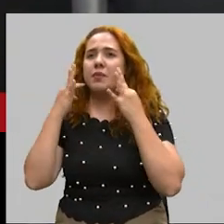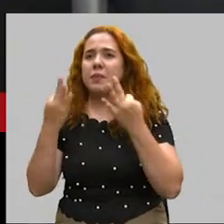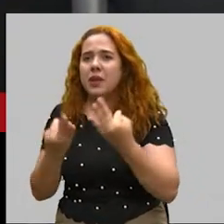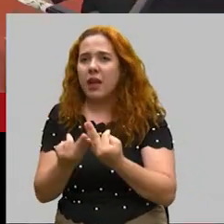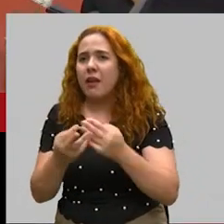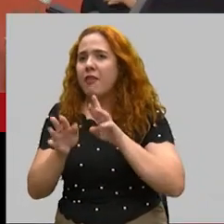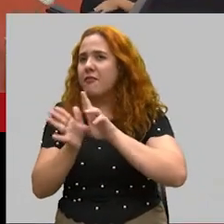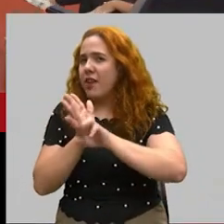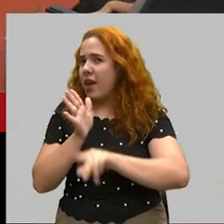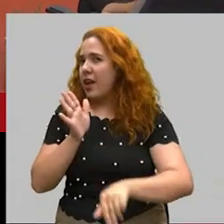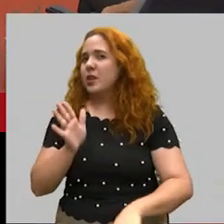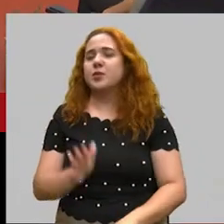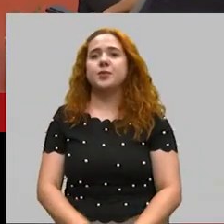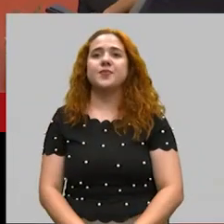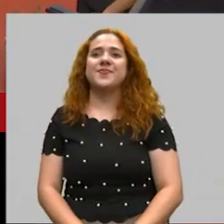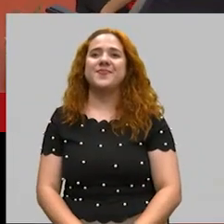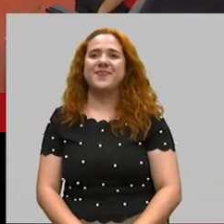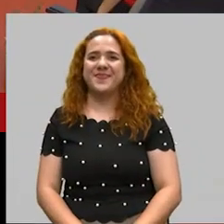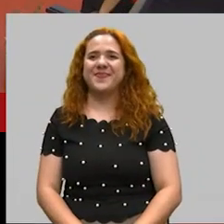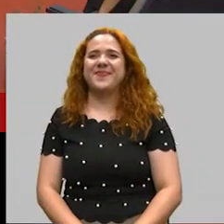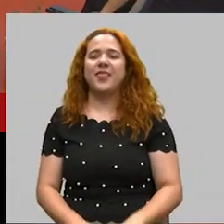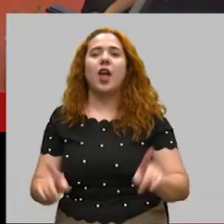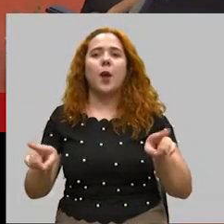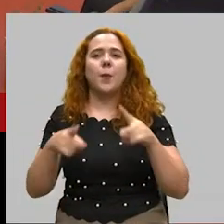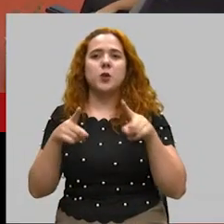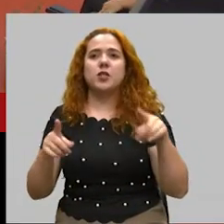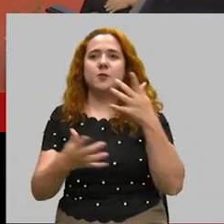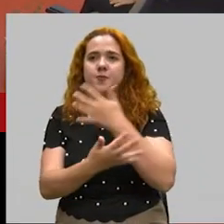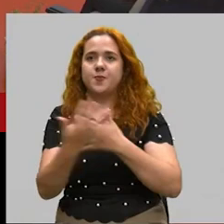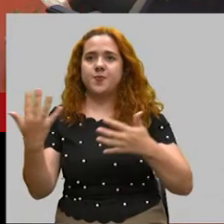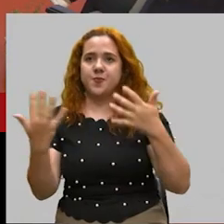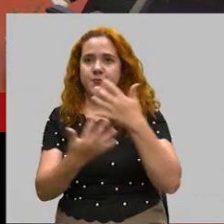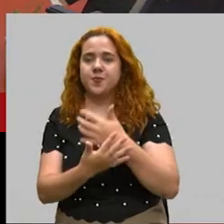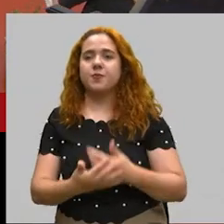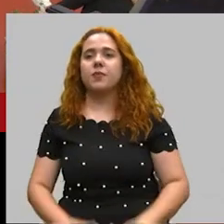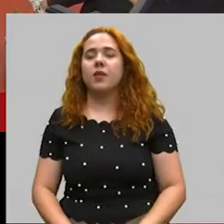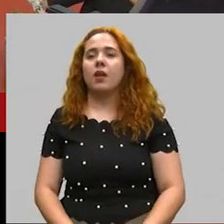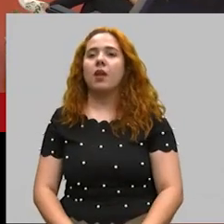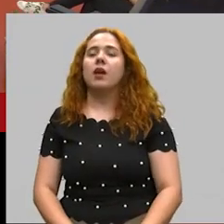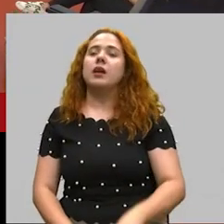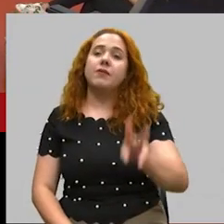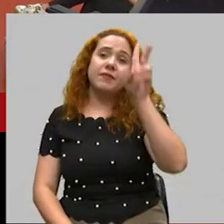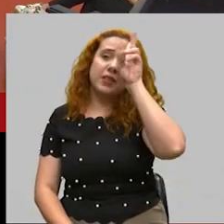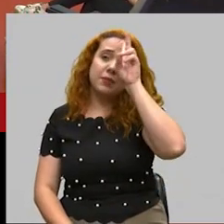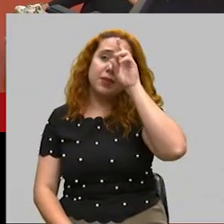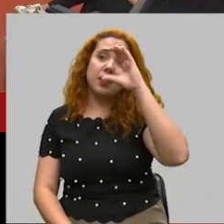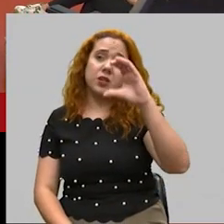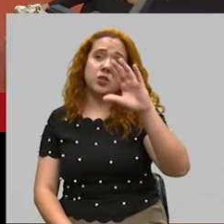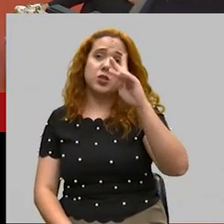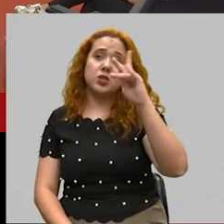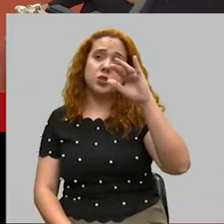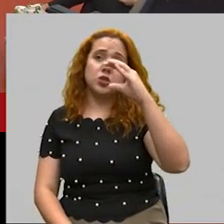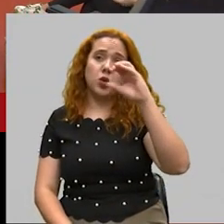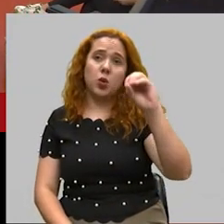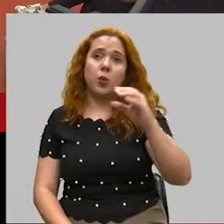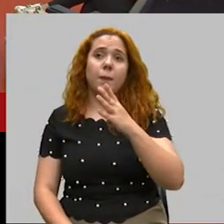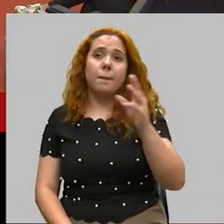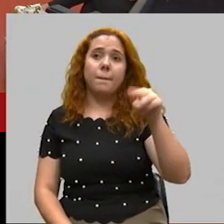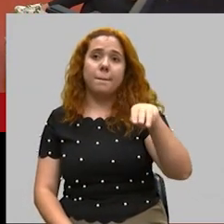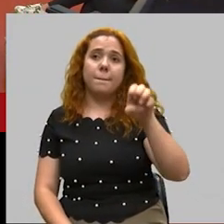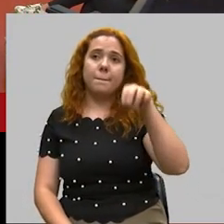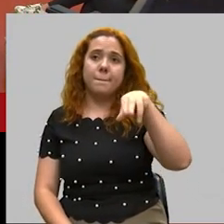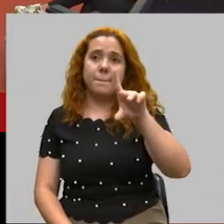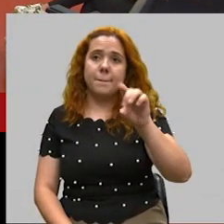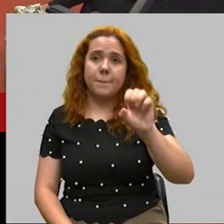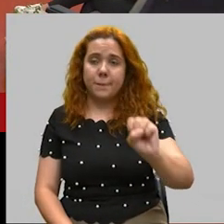azão aí que vai lembrar de Chico Mendes que é uma das efas que tá aqui no meio de nós uma EA